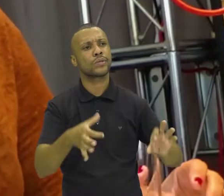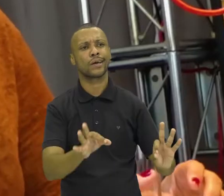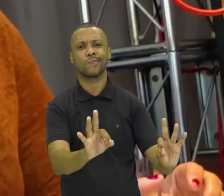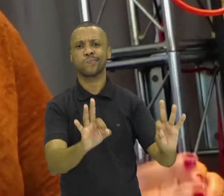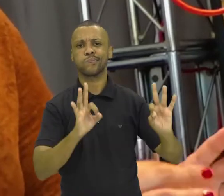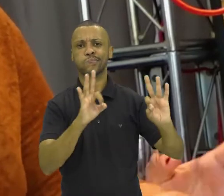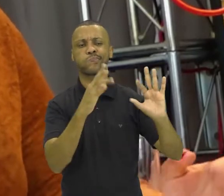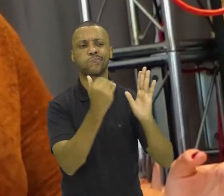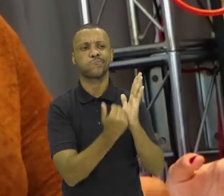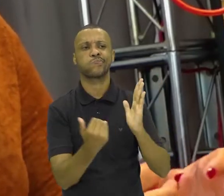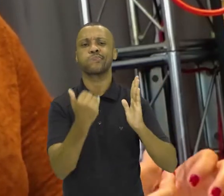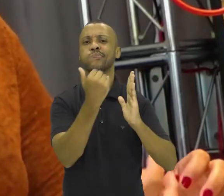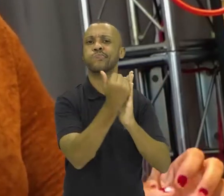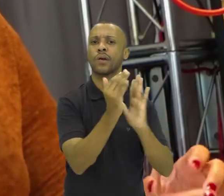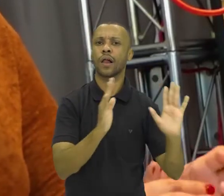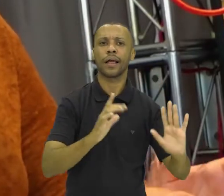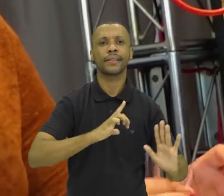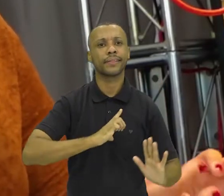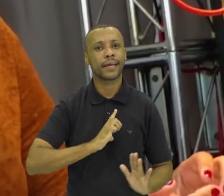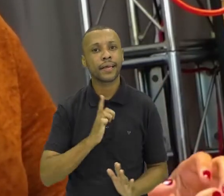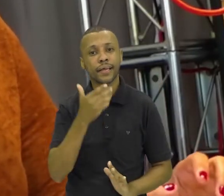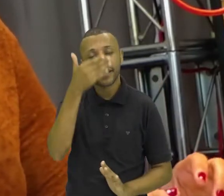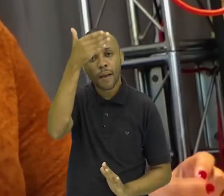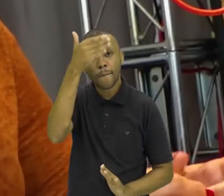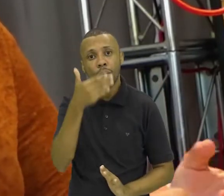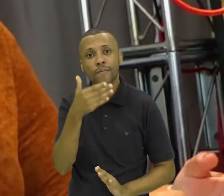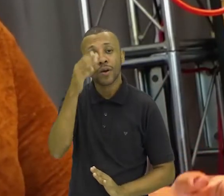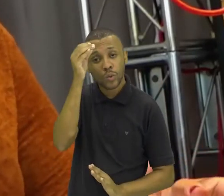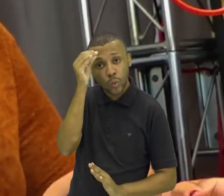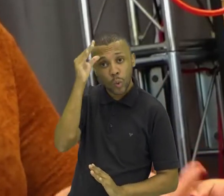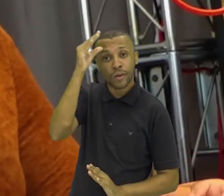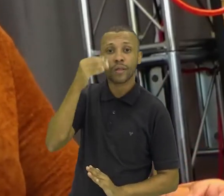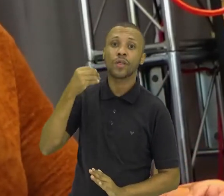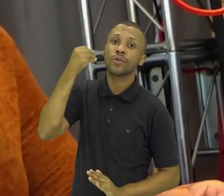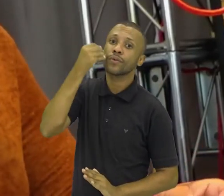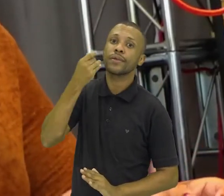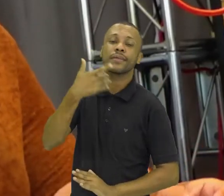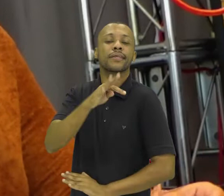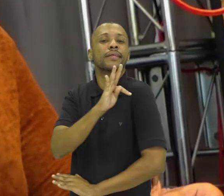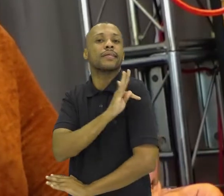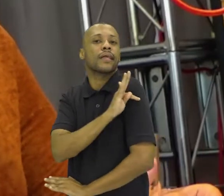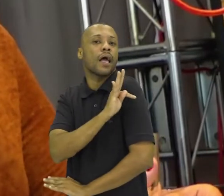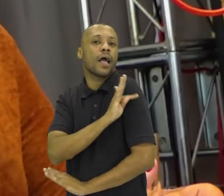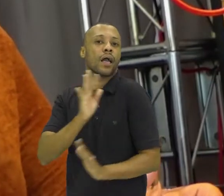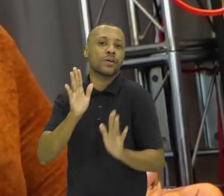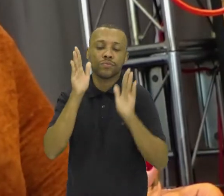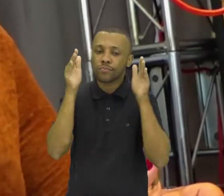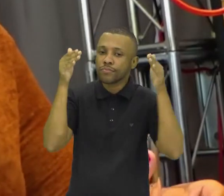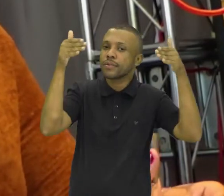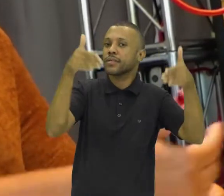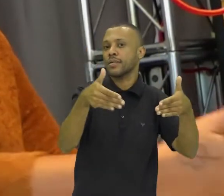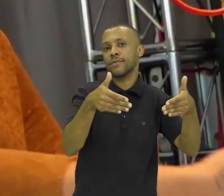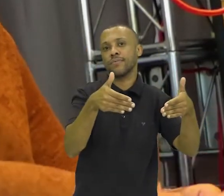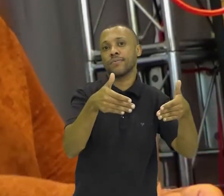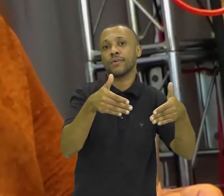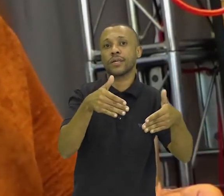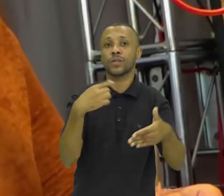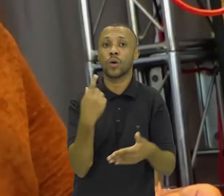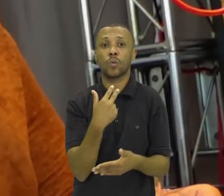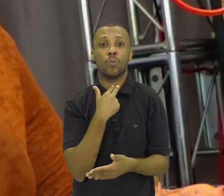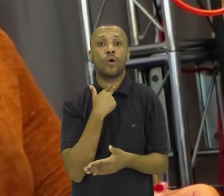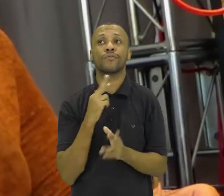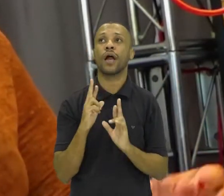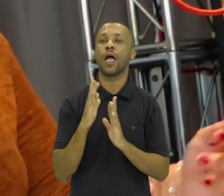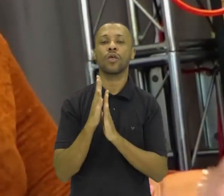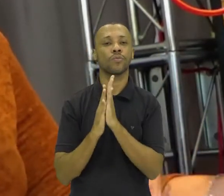monstruosa, vai ser custo. E aí tem toda essa falta também de conhecimento técnico por parte das empresas, que a gente também não pode esperar que eles